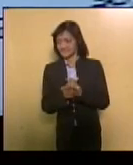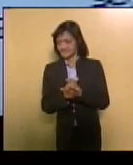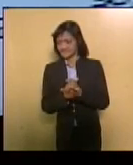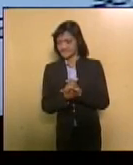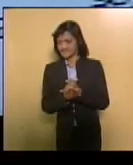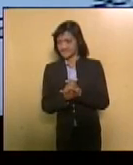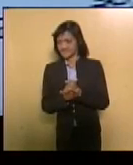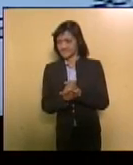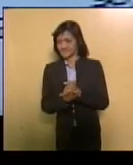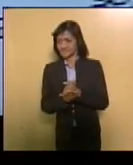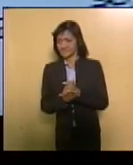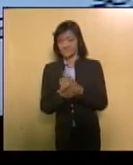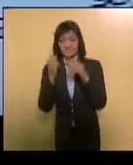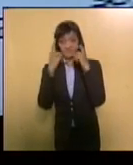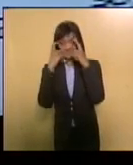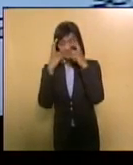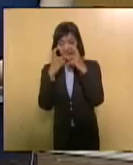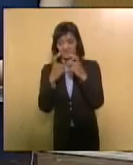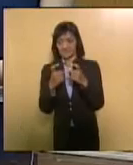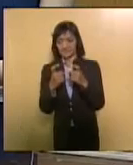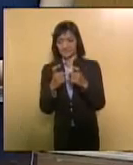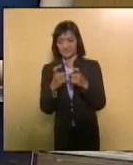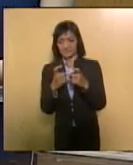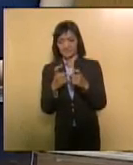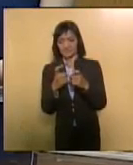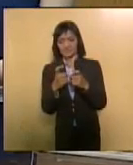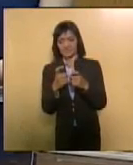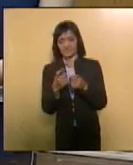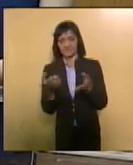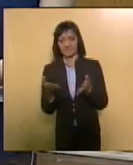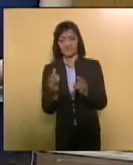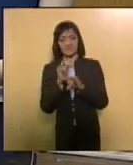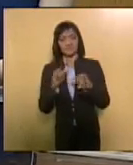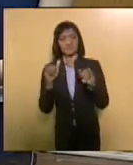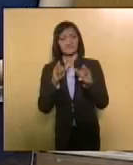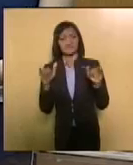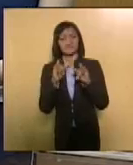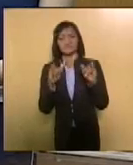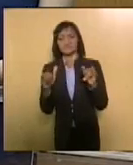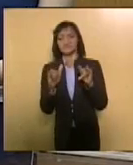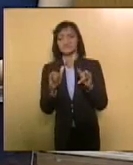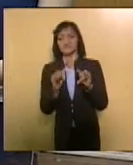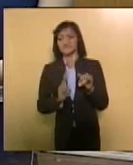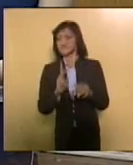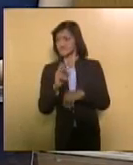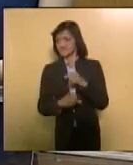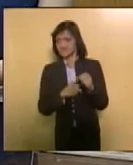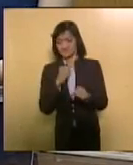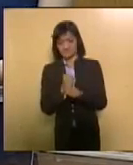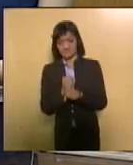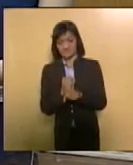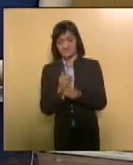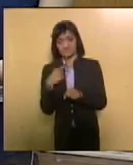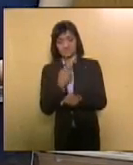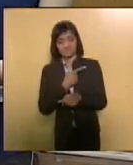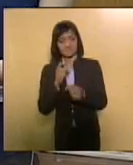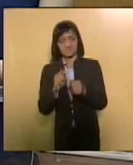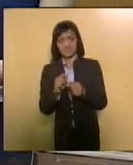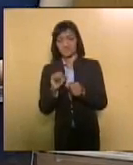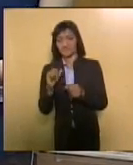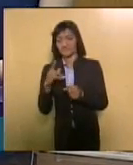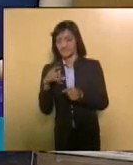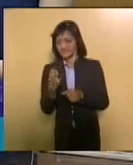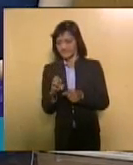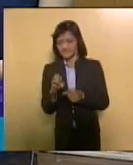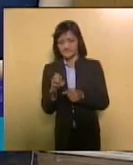o atlas da violência é uma uma publicação que todo ano faz produzida pelo ipea